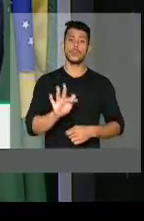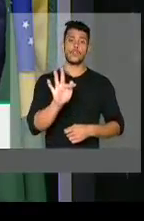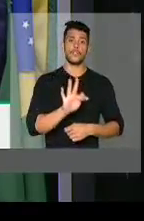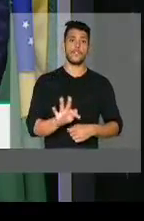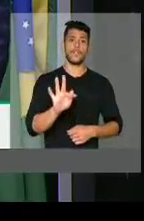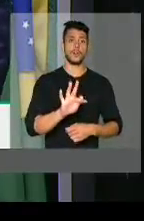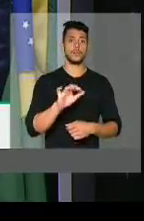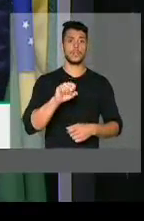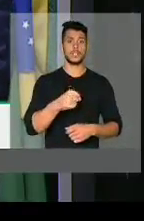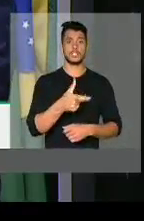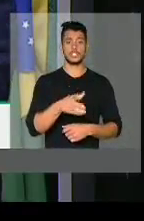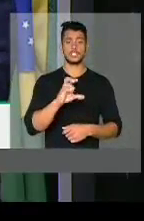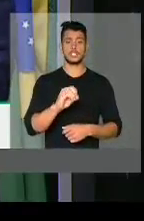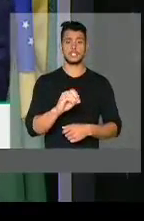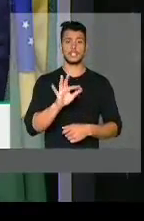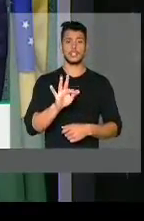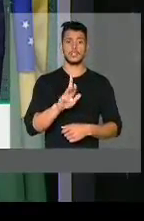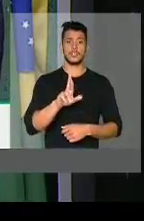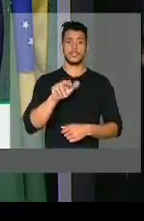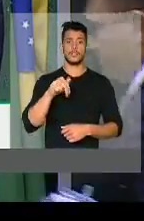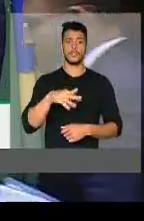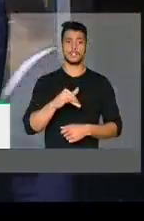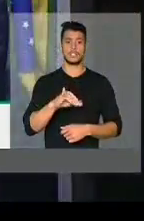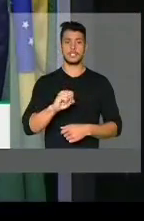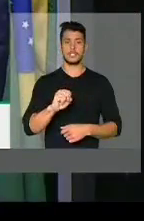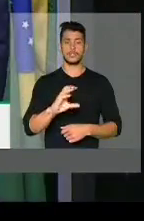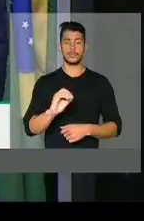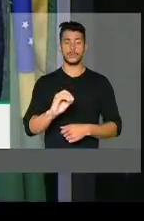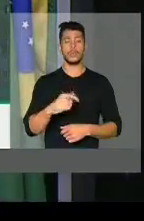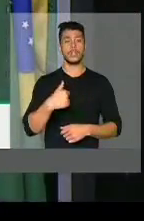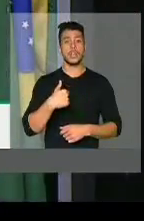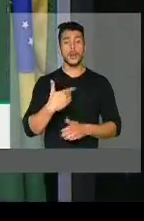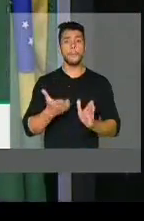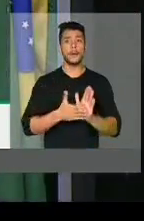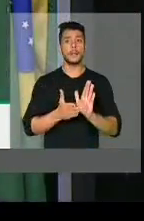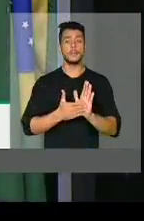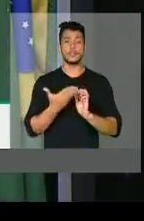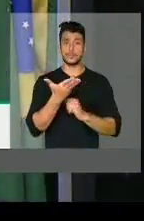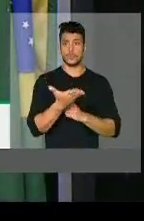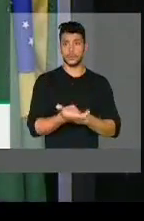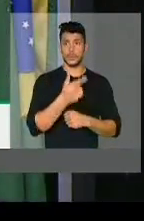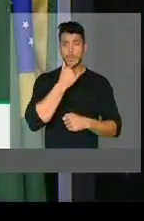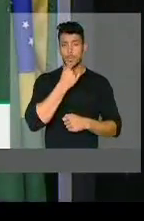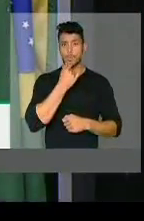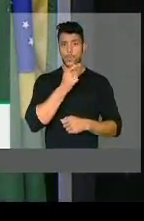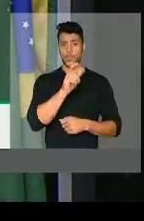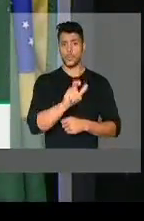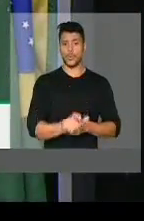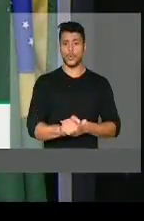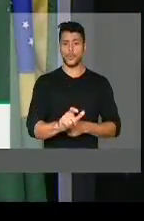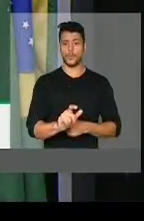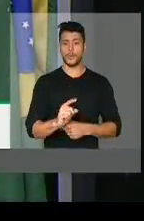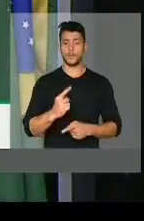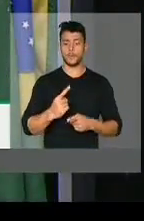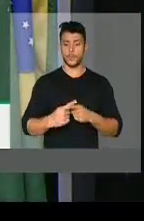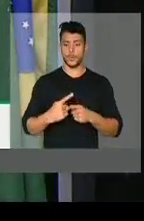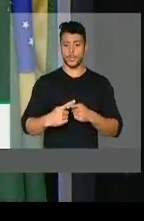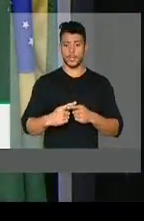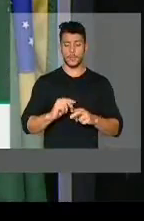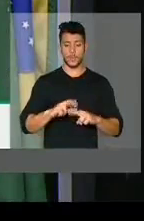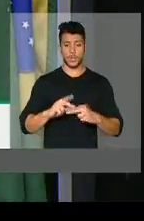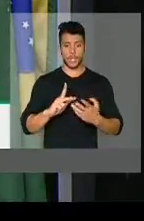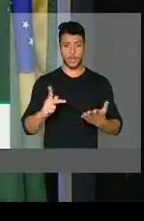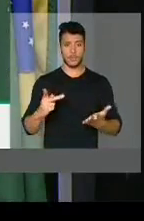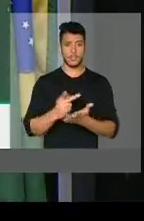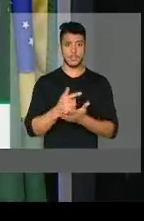São Francisco. E o faço, senhor presidente, em virtude de um acontecimento